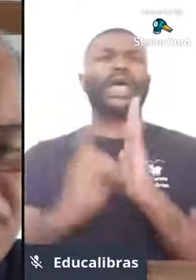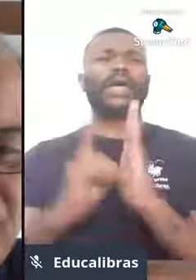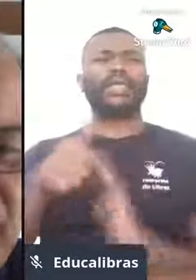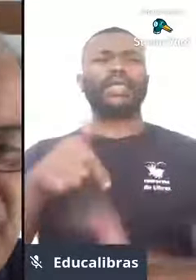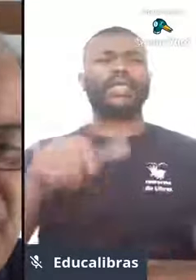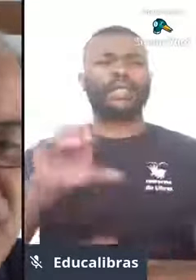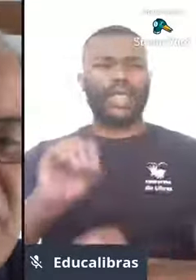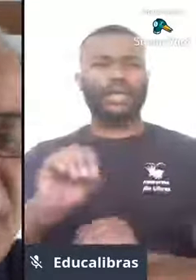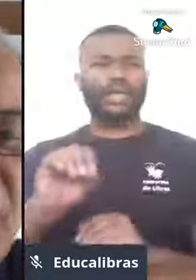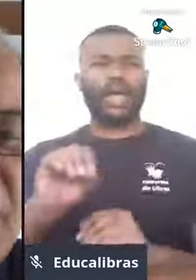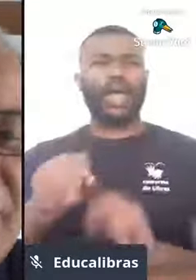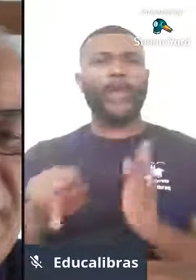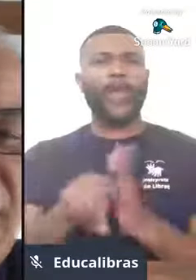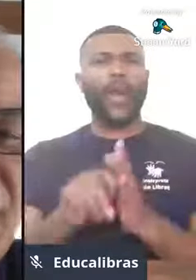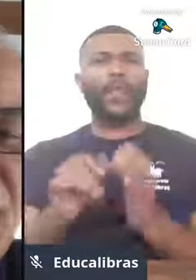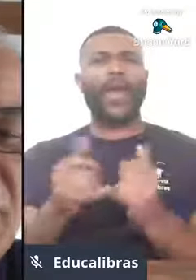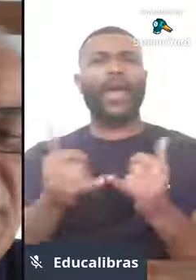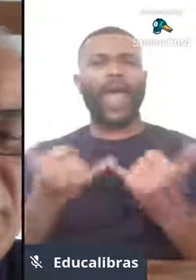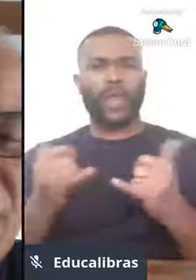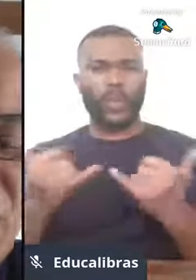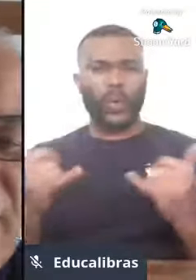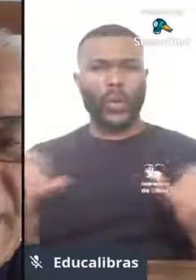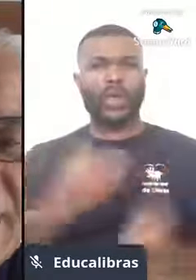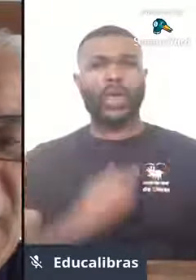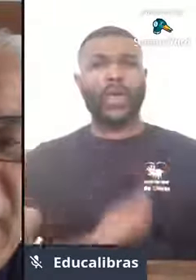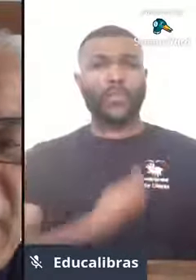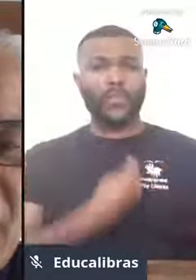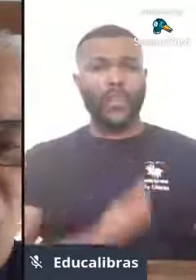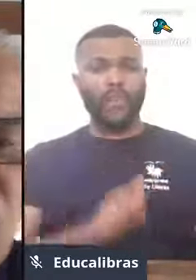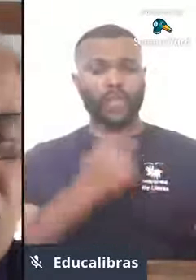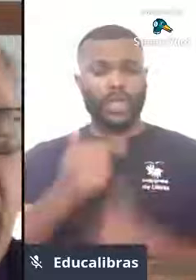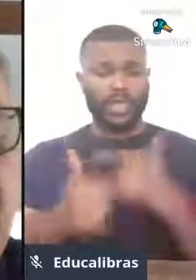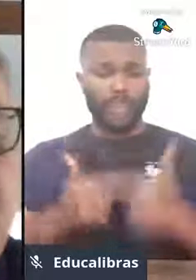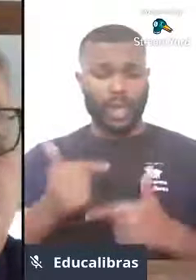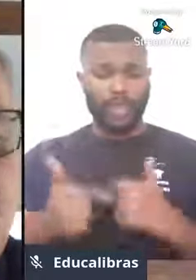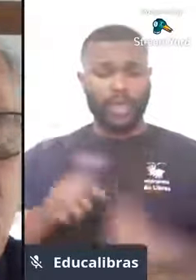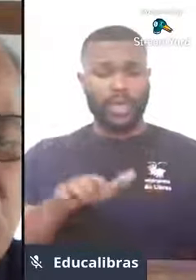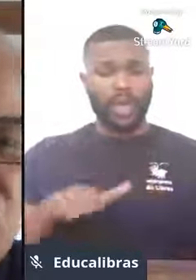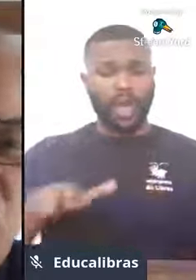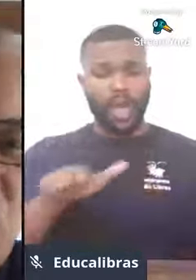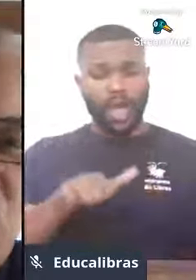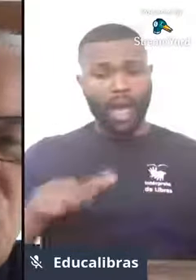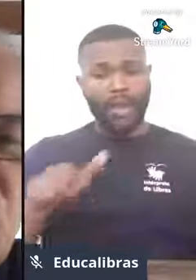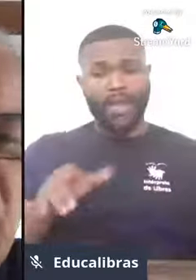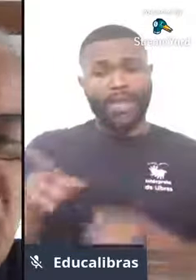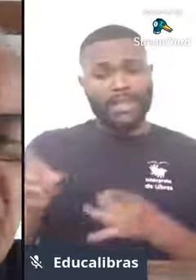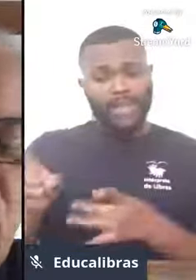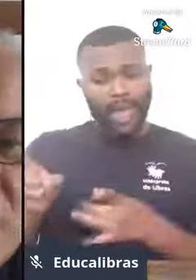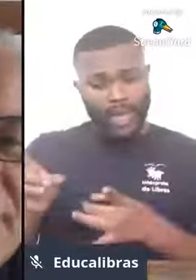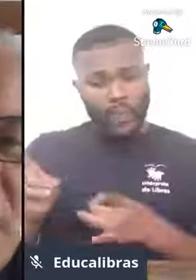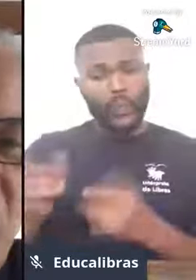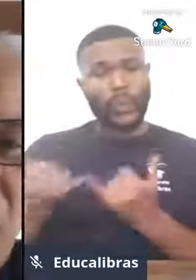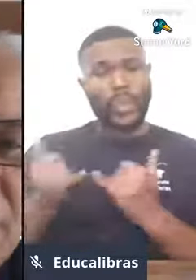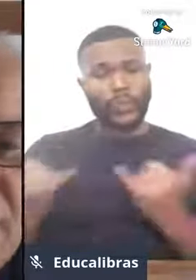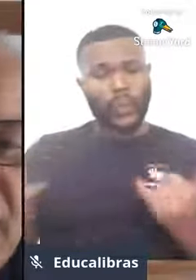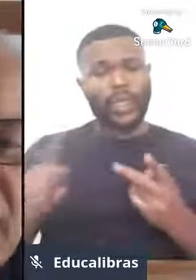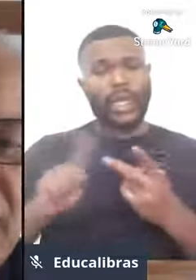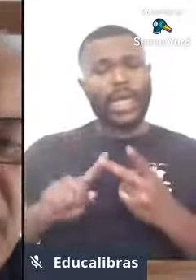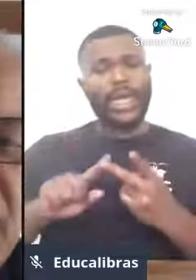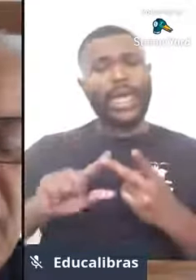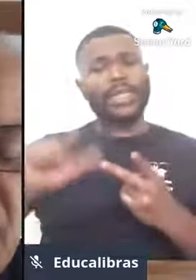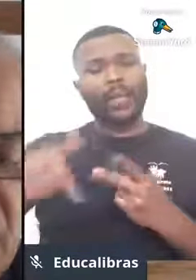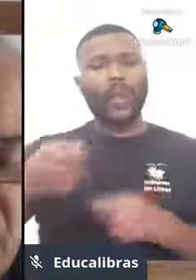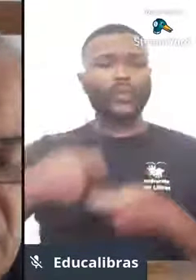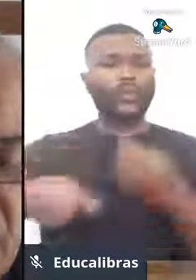eletrônica, né? E a minha vida inteira foi trabalhando nesta área, como técnico, depois como a área comercial,